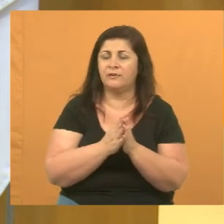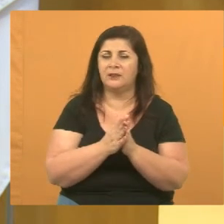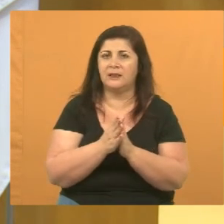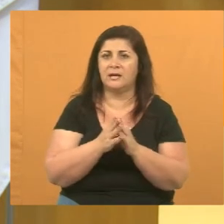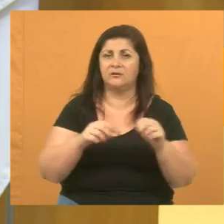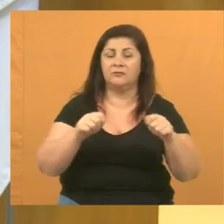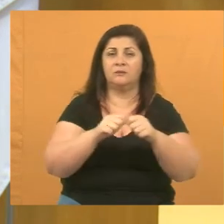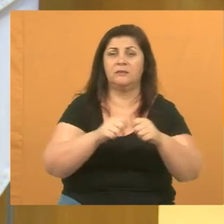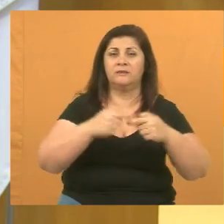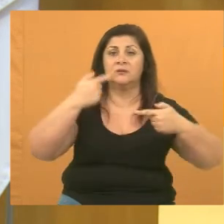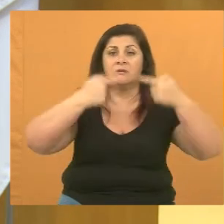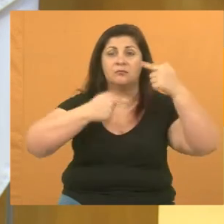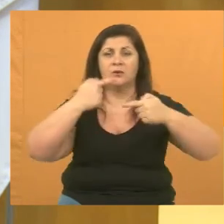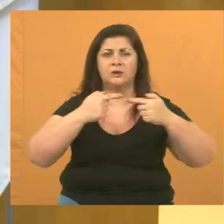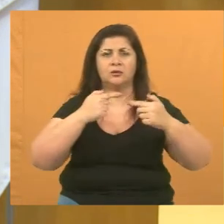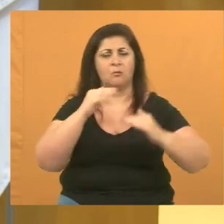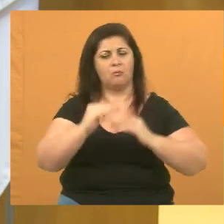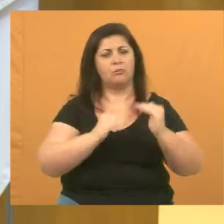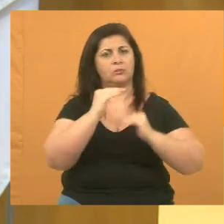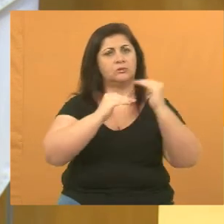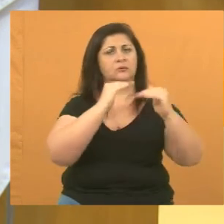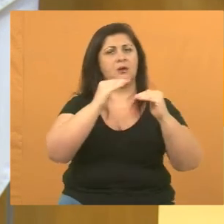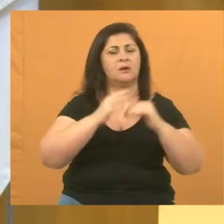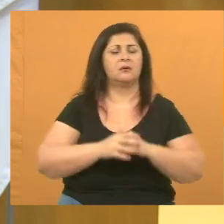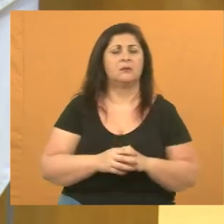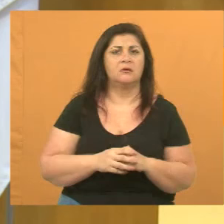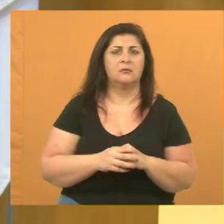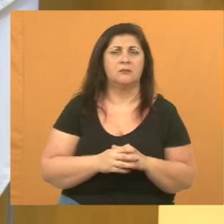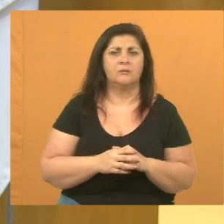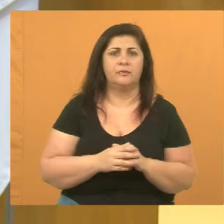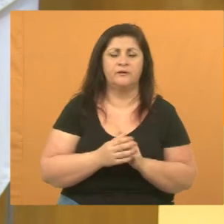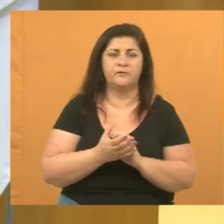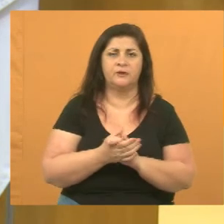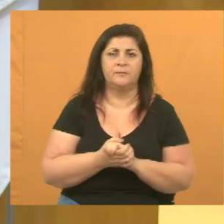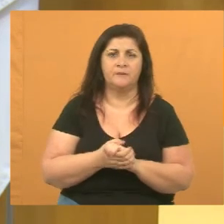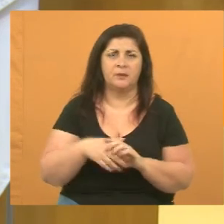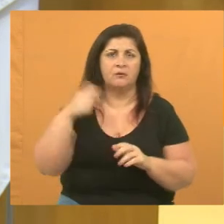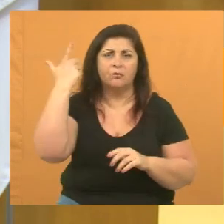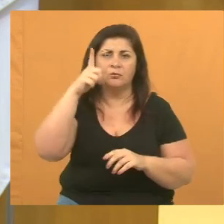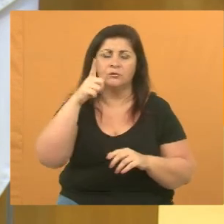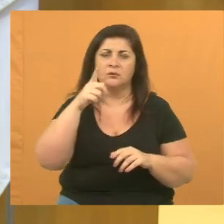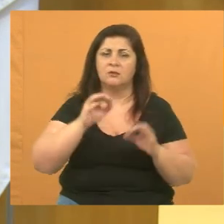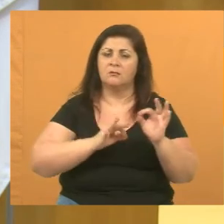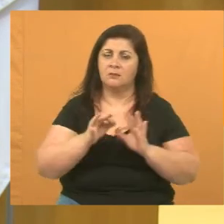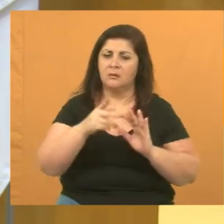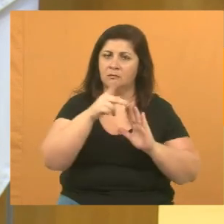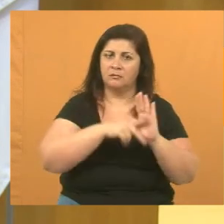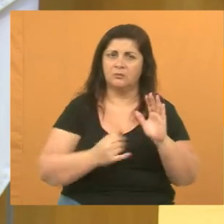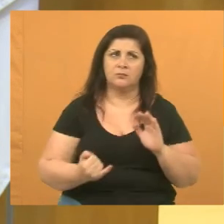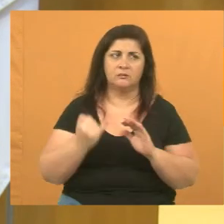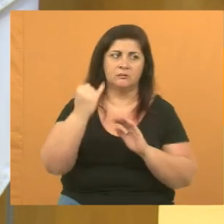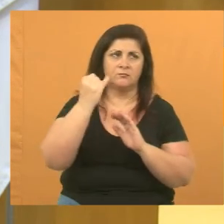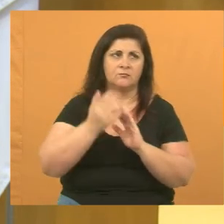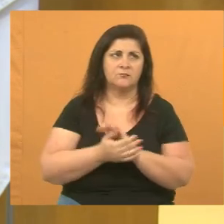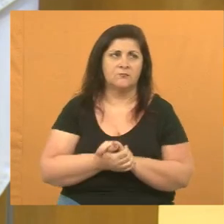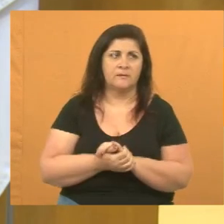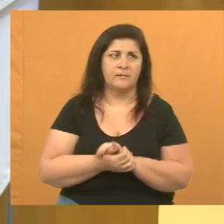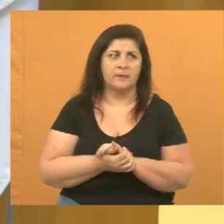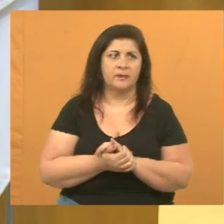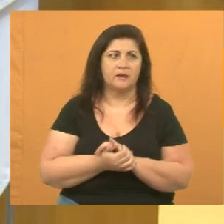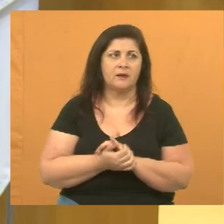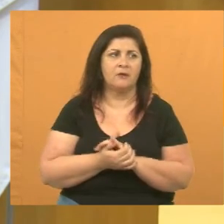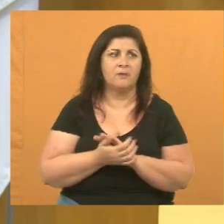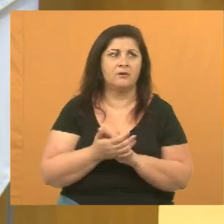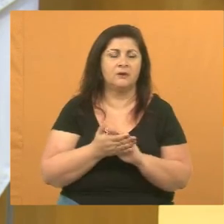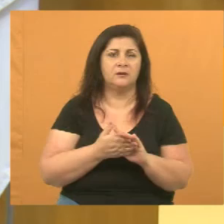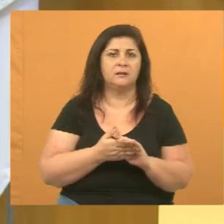com que a política se mova, a política se mexe, para que possa fazer projetos importantíssimos. Eu falo isso porque